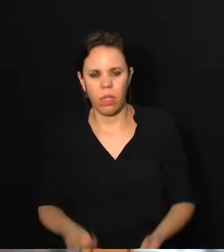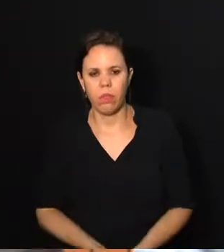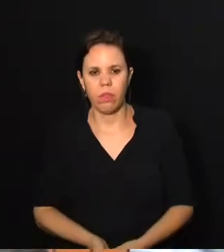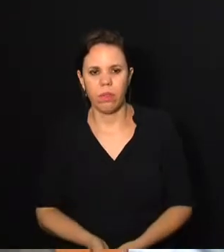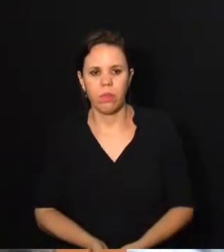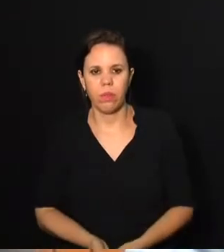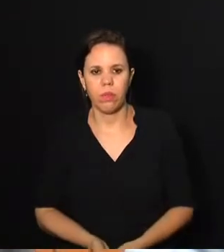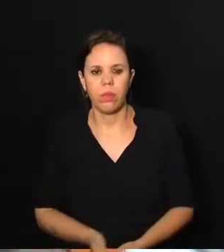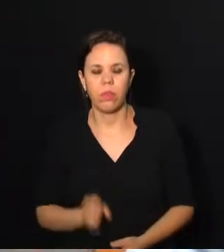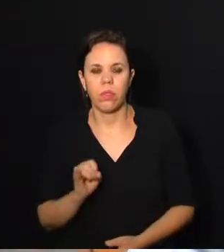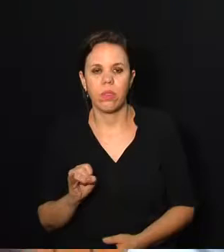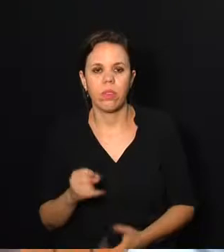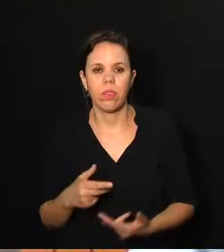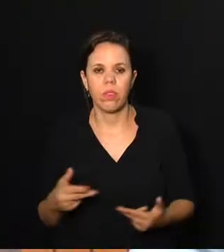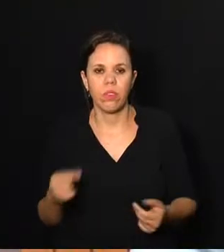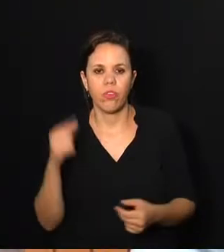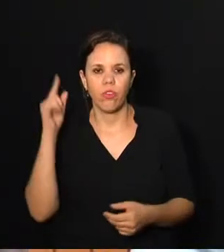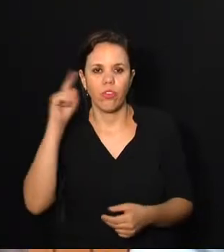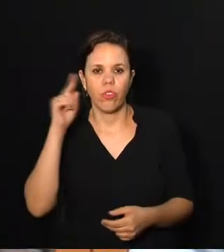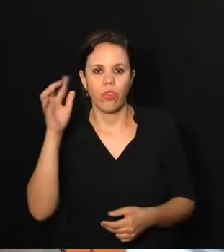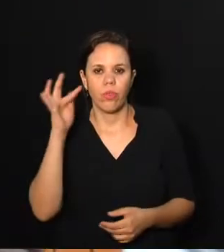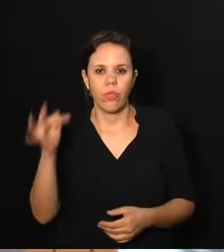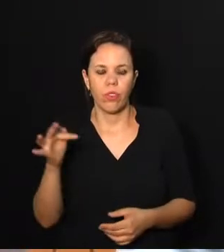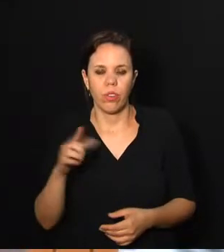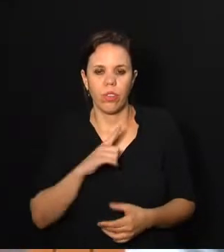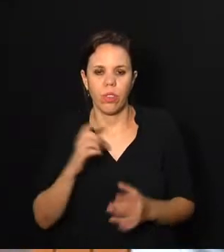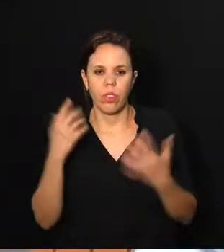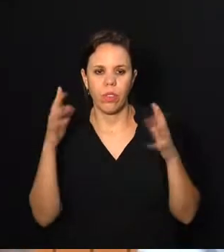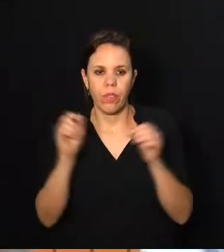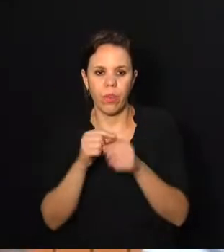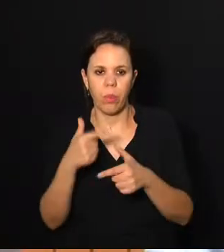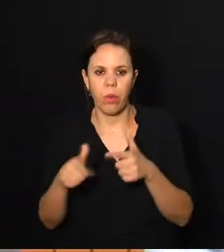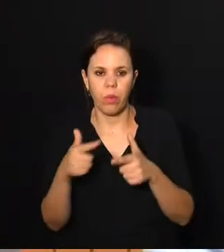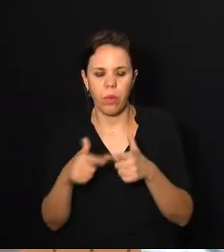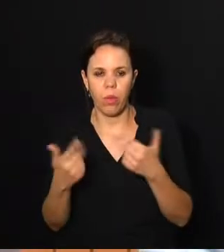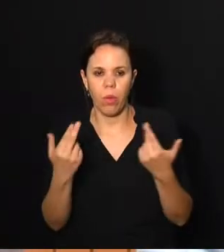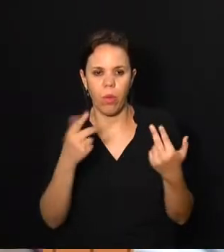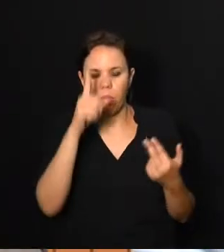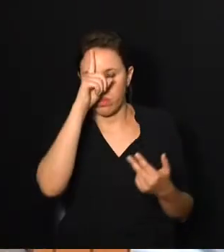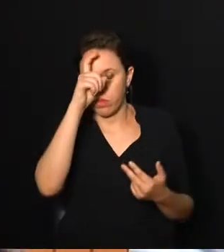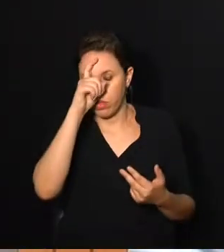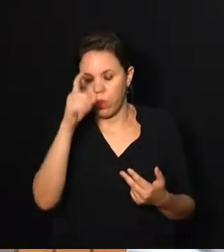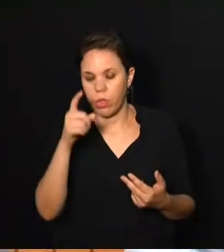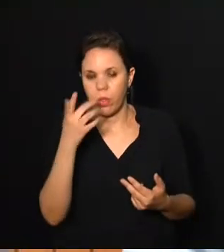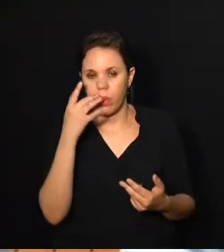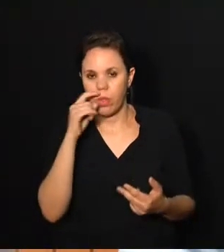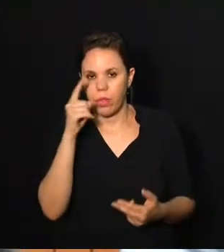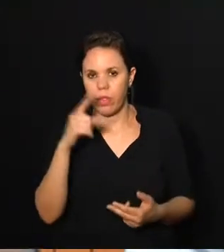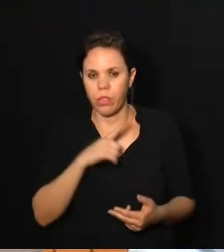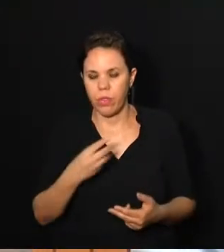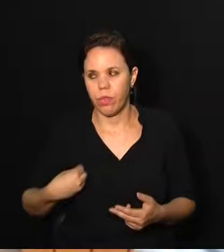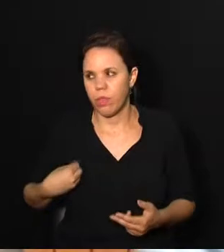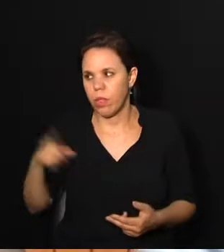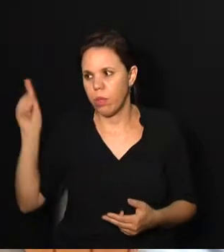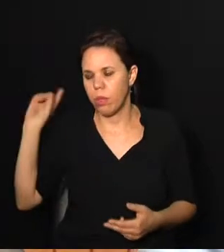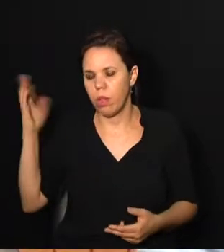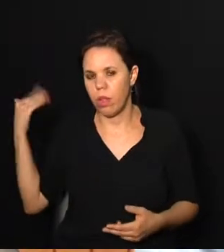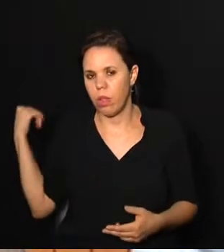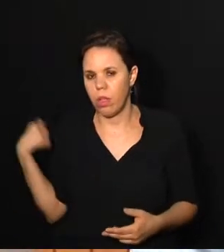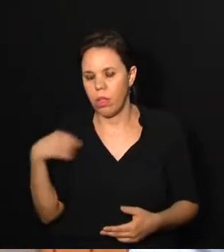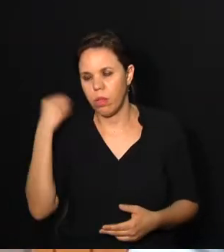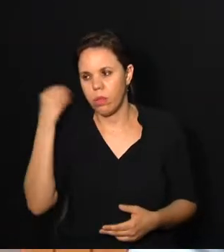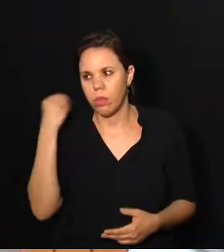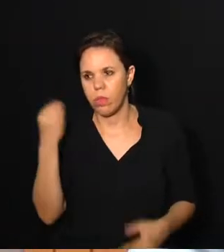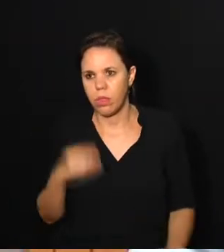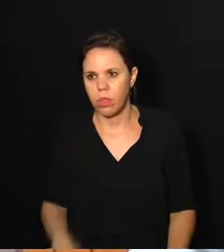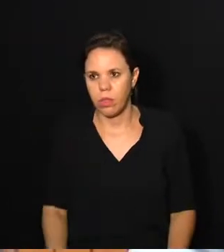E se, porventura, algum dia der algum eventual problema, como deu no Hospital Ouro Verde, que nós tivemos lá uma experiência